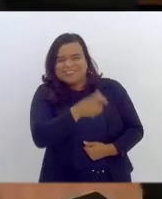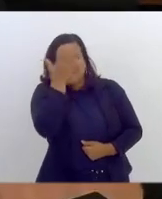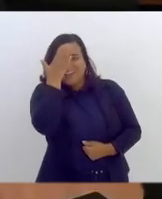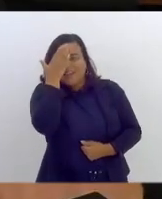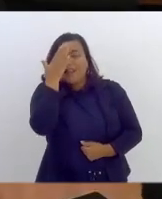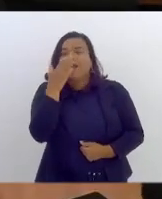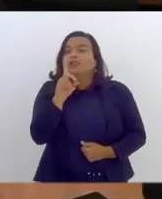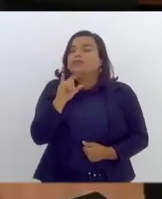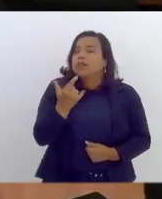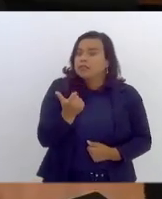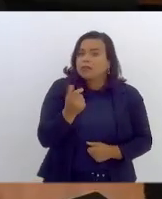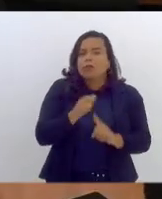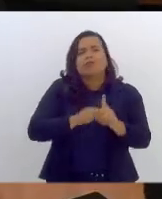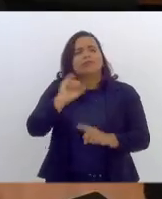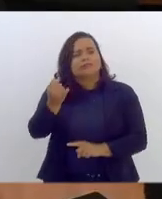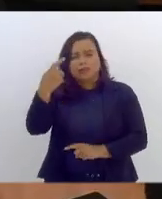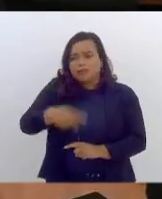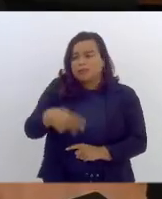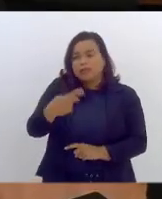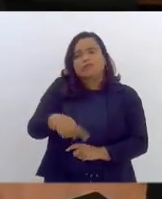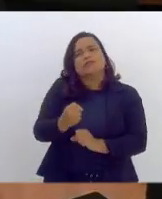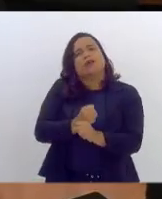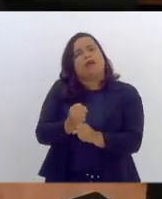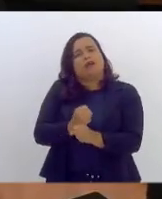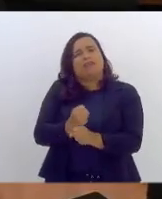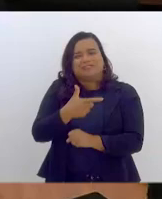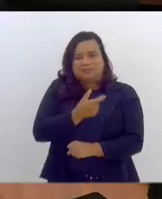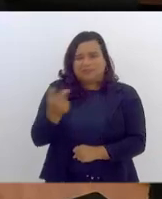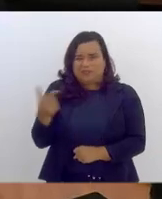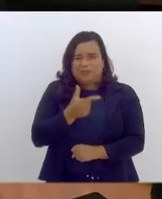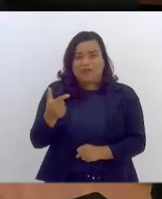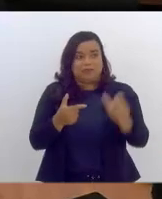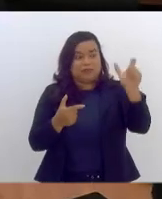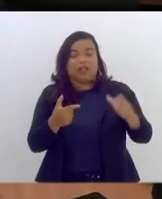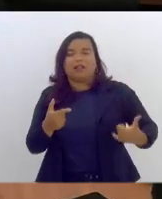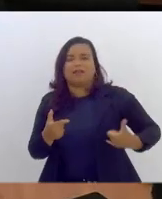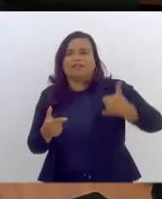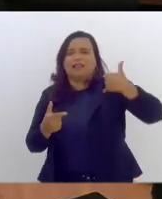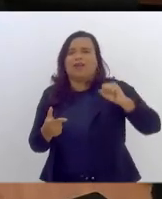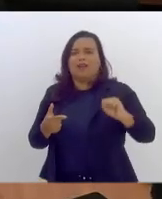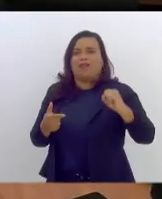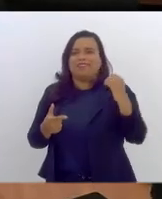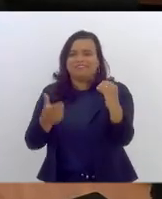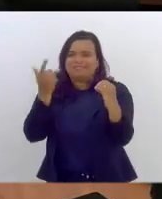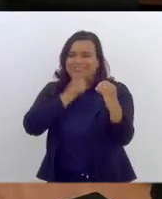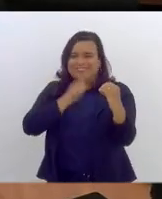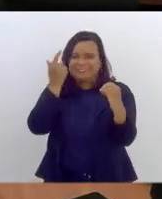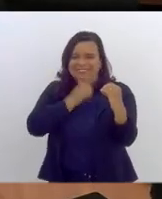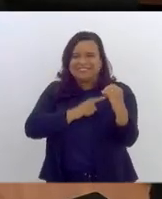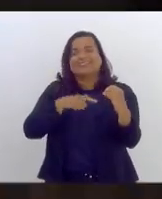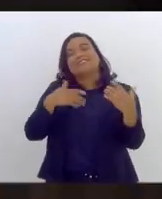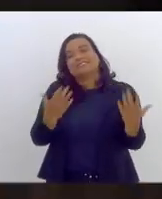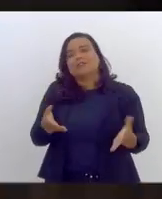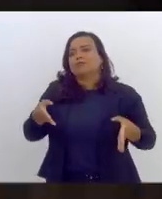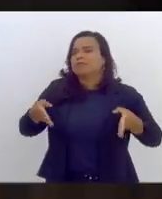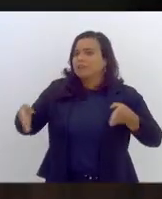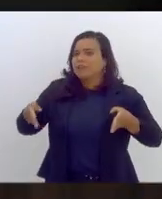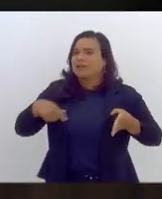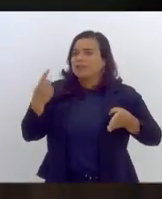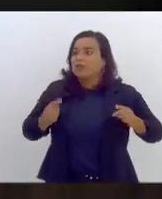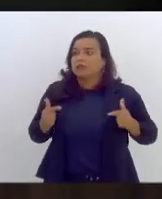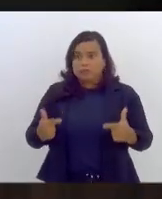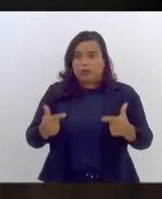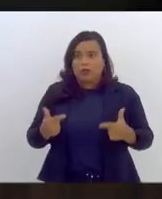no dia 12 de janeiro deste ano, Muniz Sodré completou 80 anos. A nossa mandata tem a sorte de